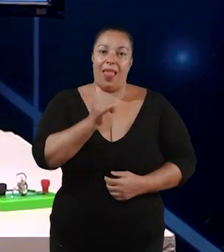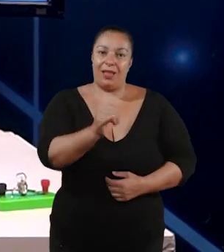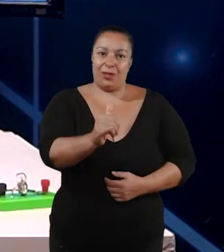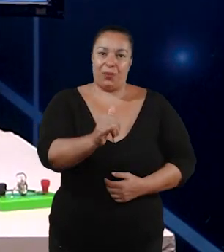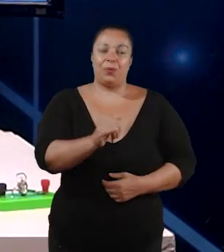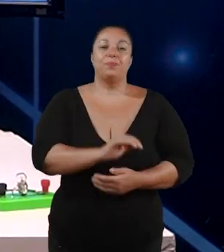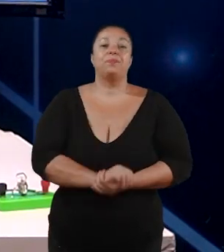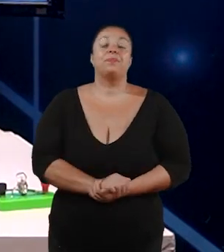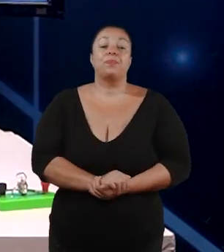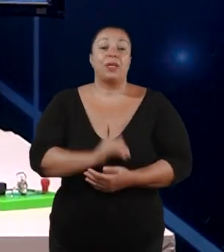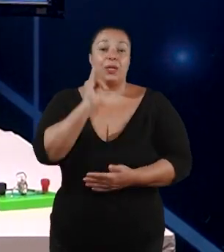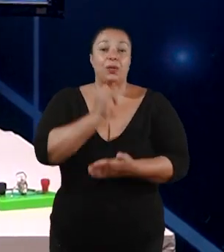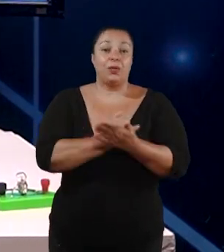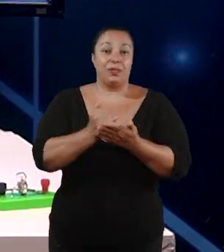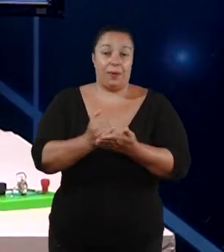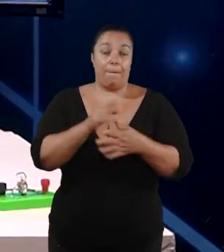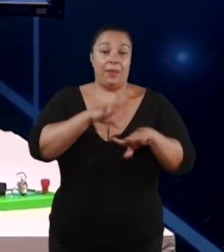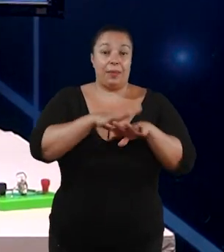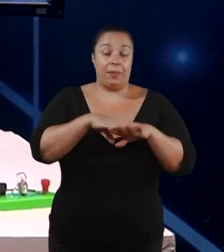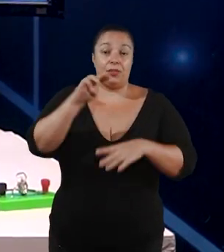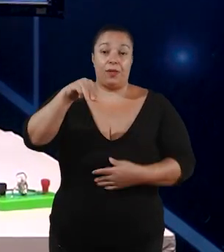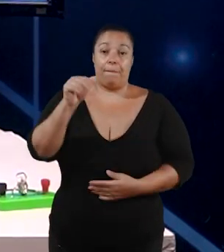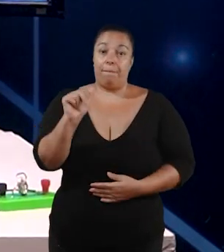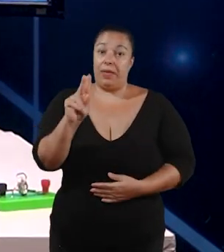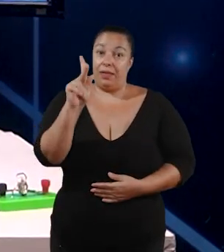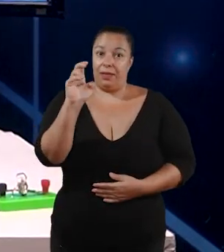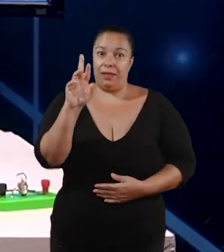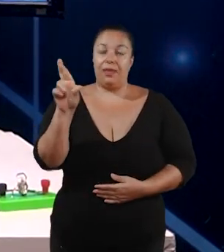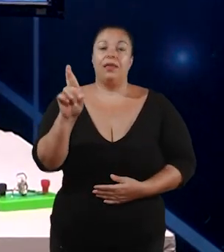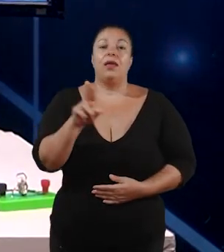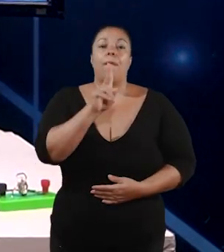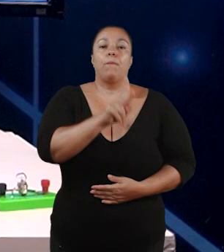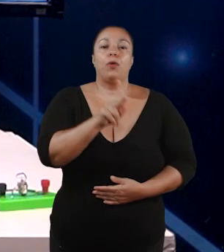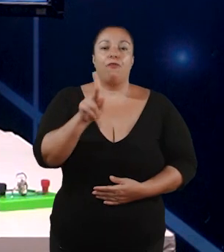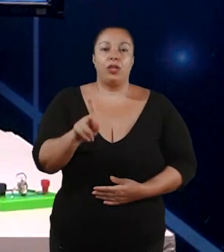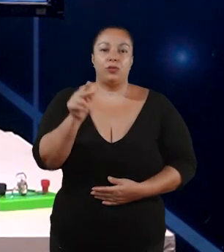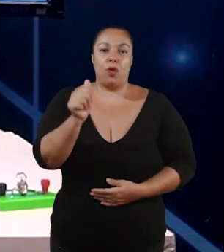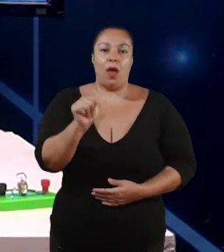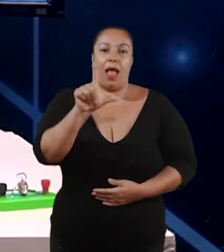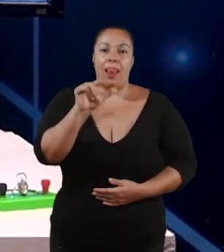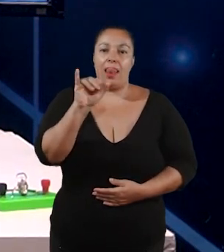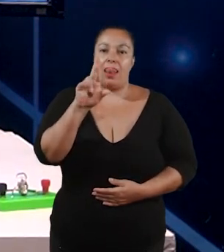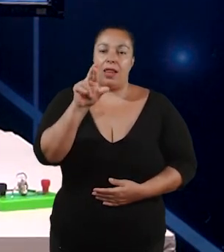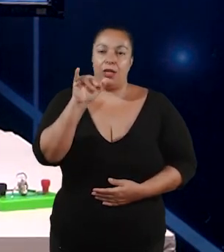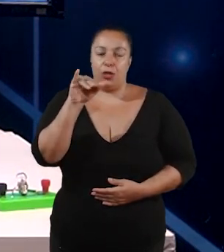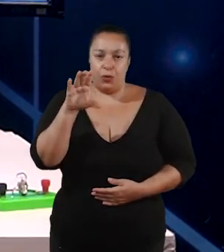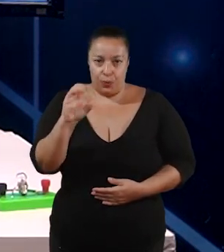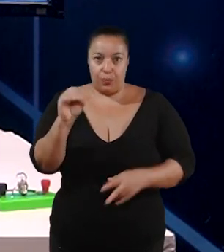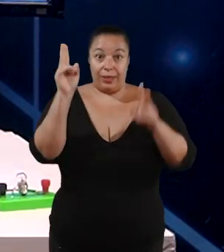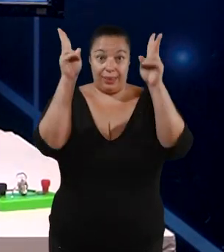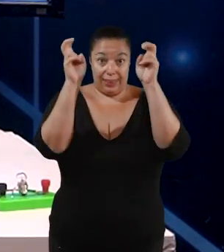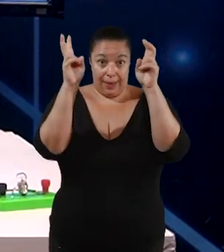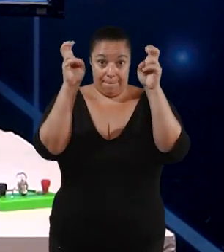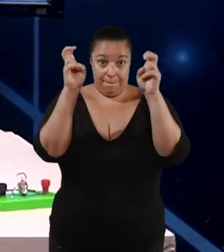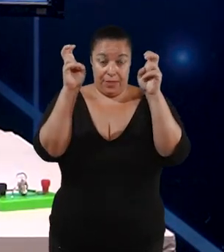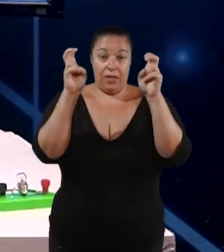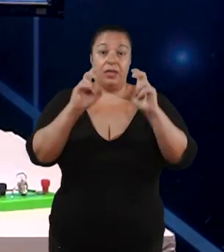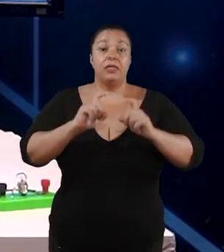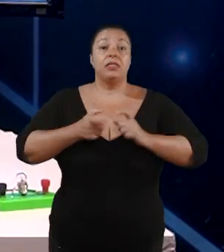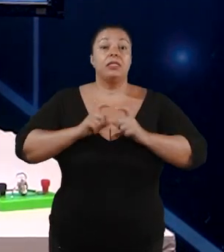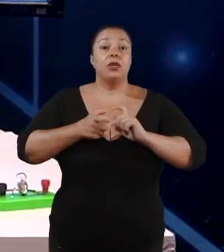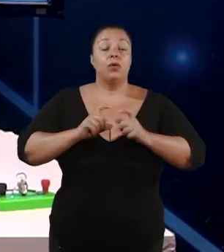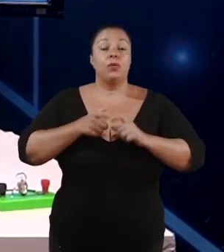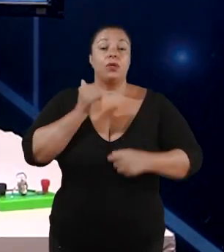vamos à nossa introdução. Matemática Maker, professor Alírio e circuito elétrico simples. A gente falou que